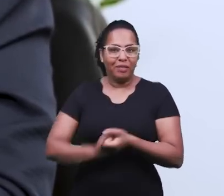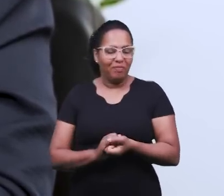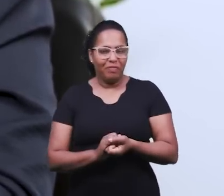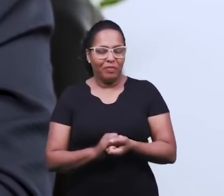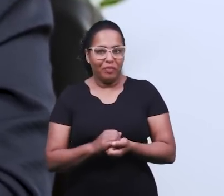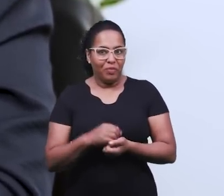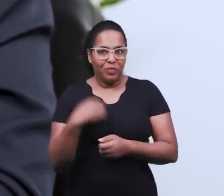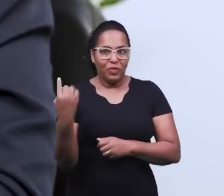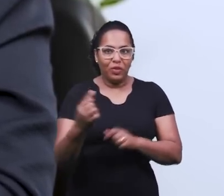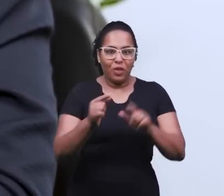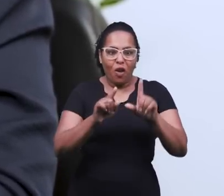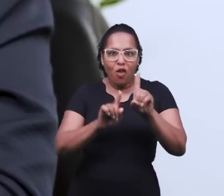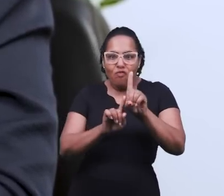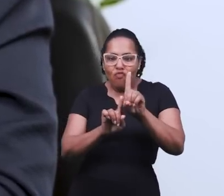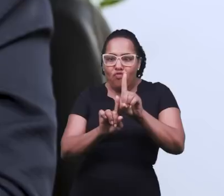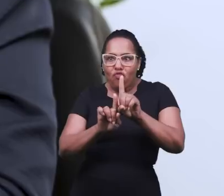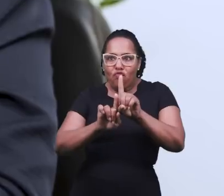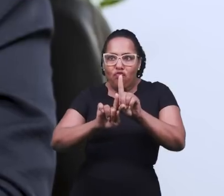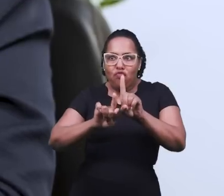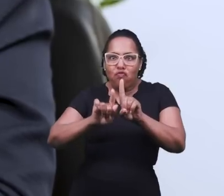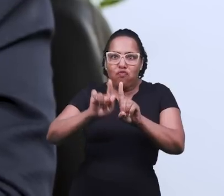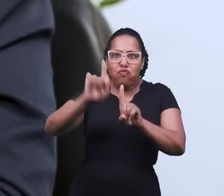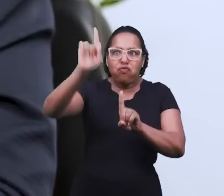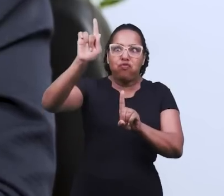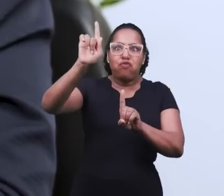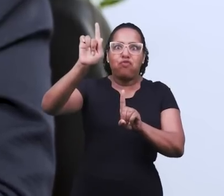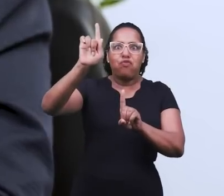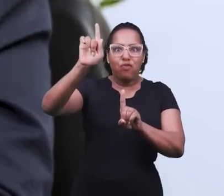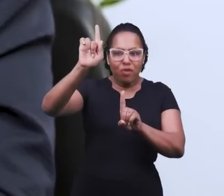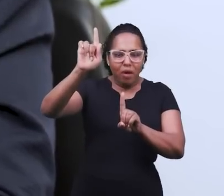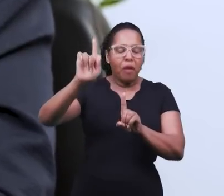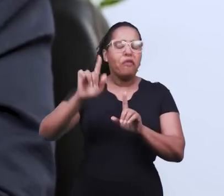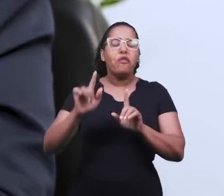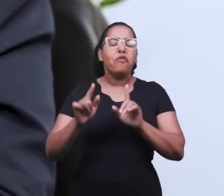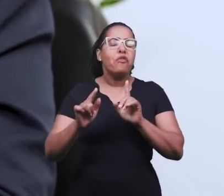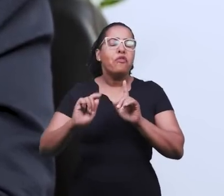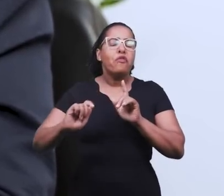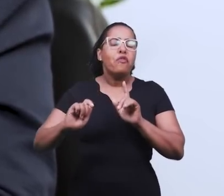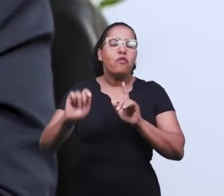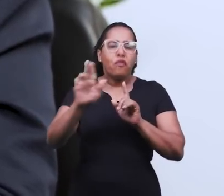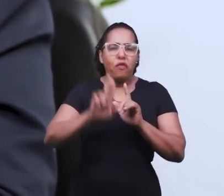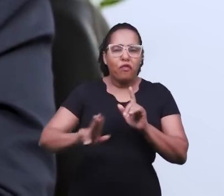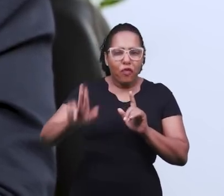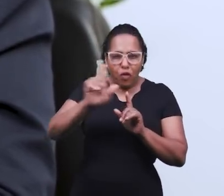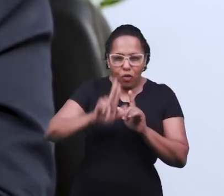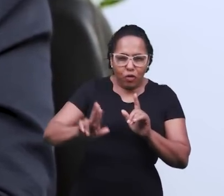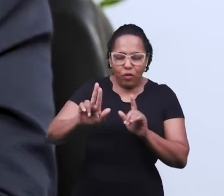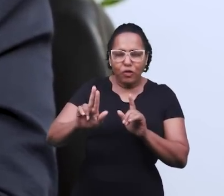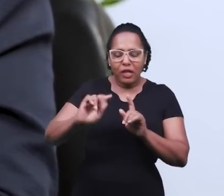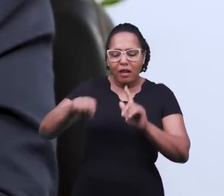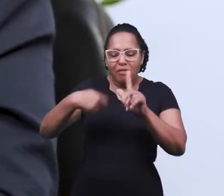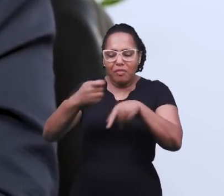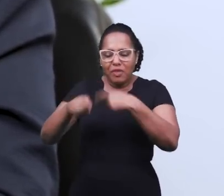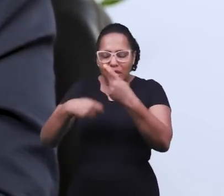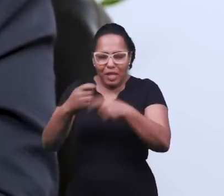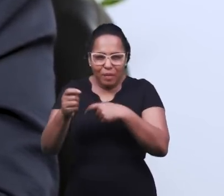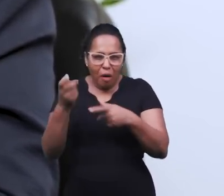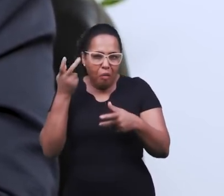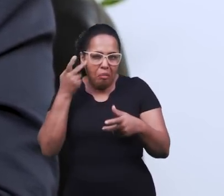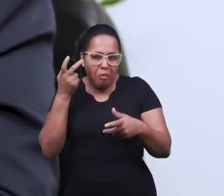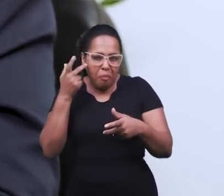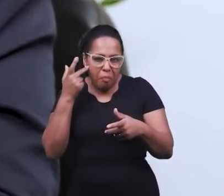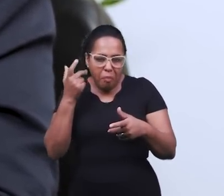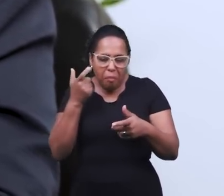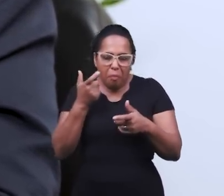uma audiência desse programa, que é uma audiência, eu vou usar uma expressão muito comum no meio, cativa. Nós temos um